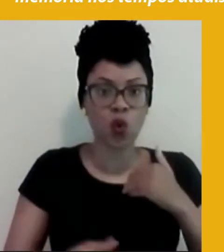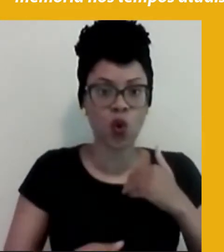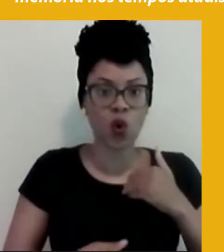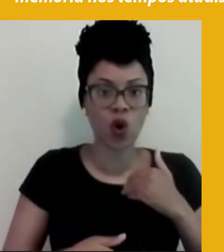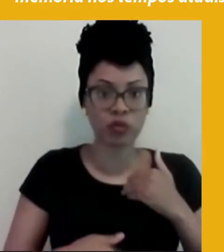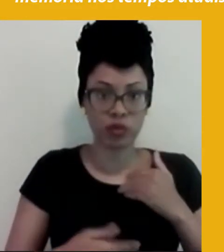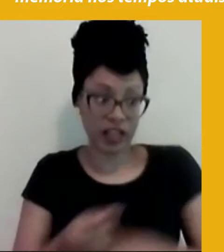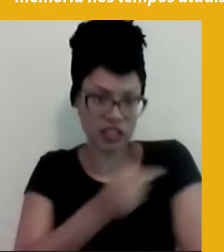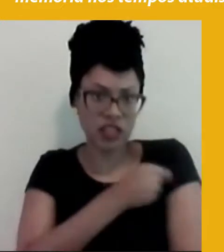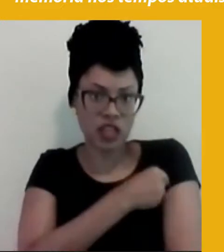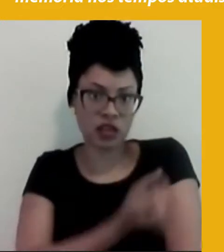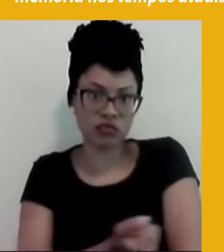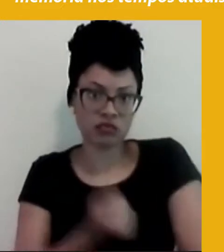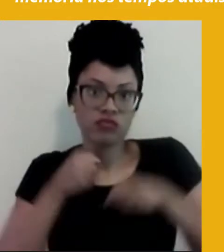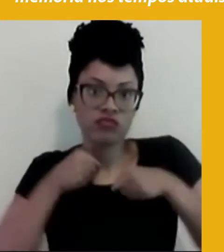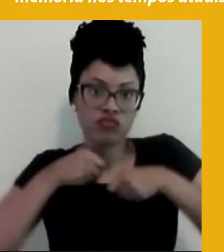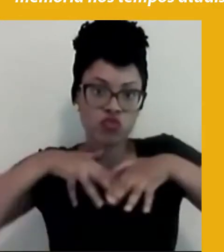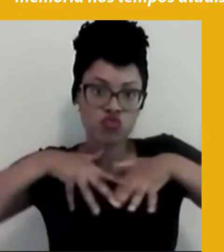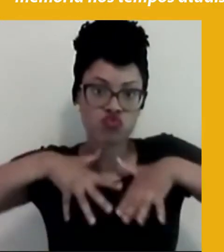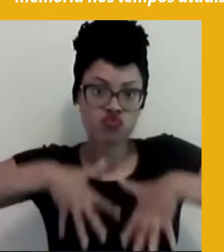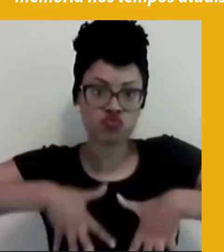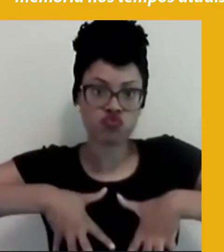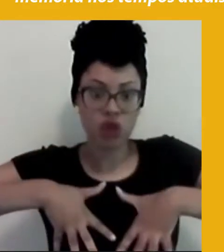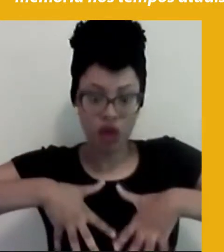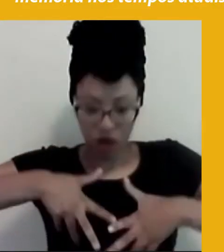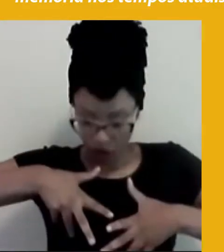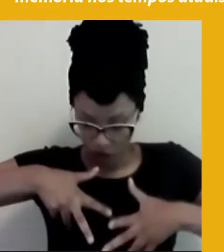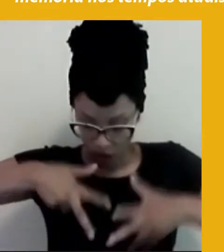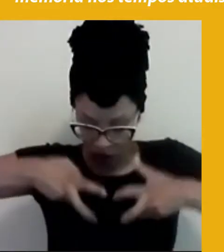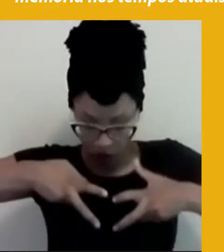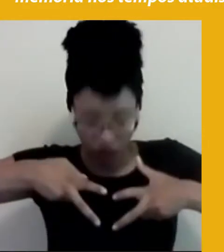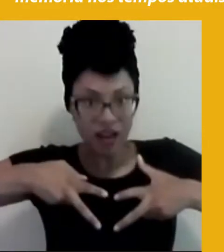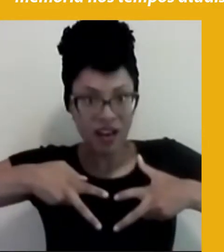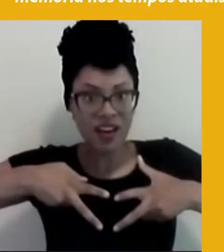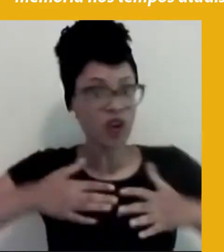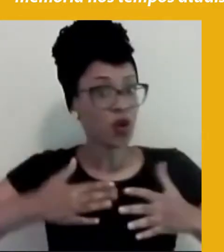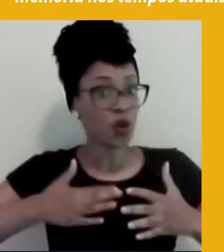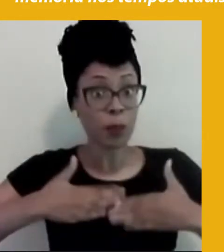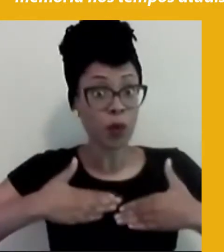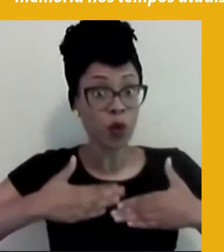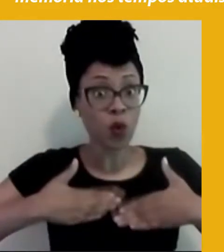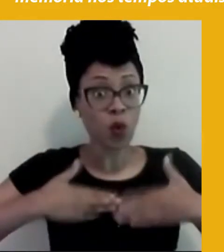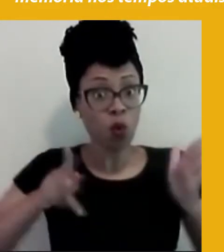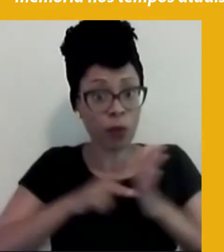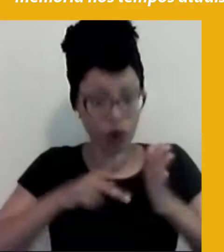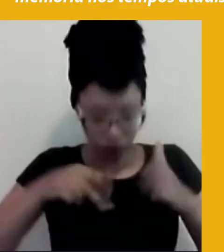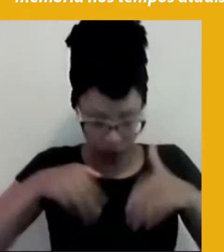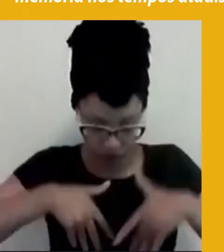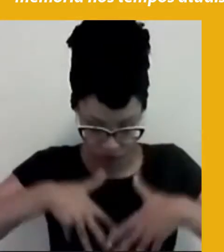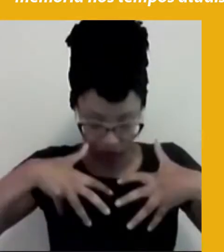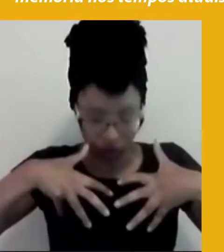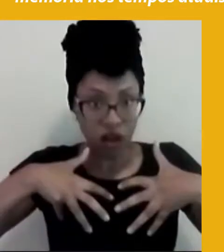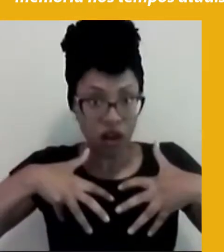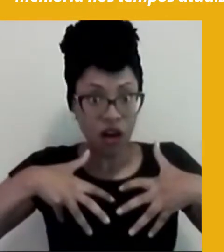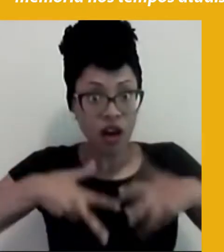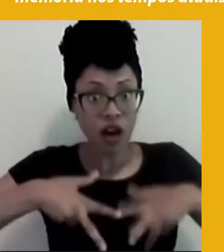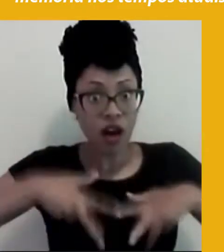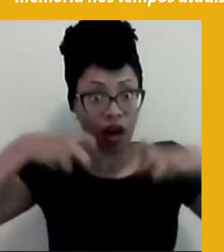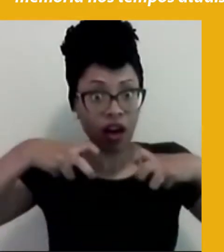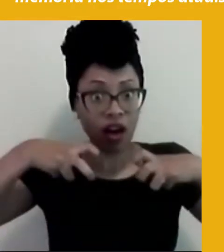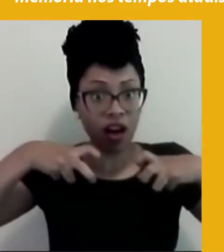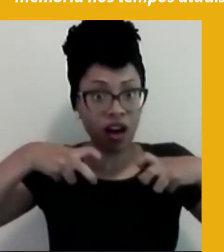células e pode inclusive levar à morte desse ser. E ele funciona com uma coisa chamada